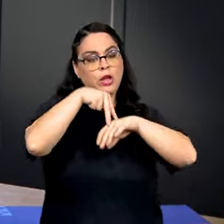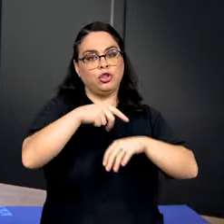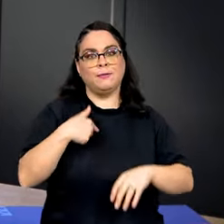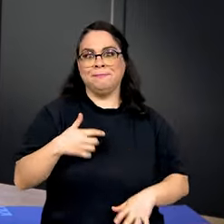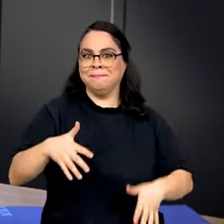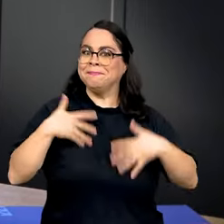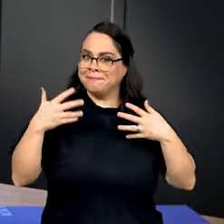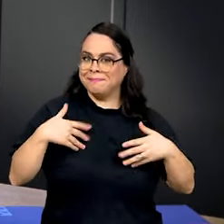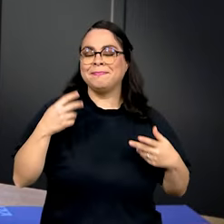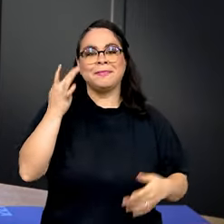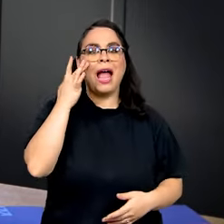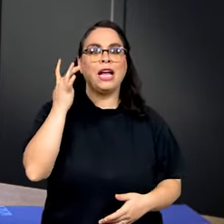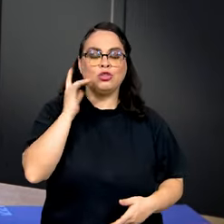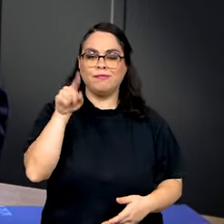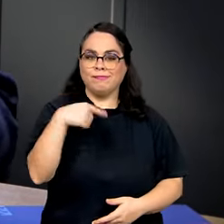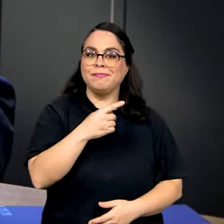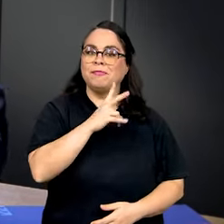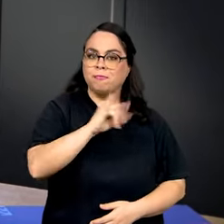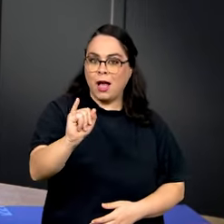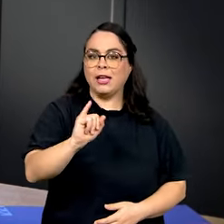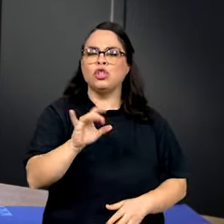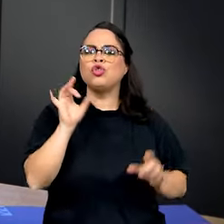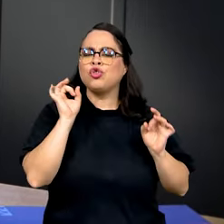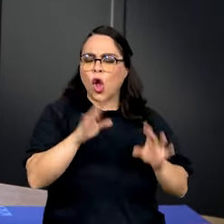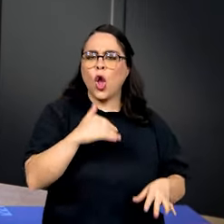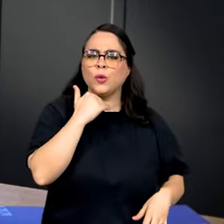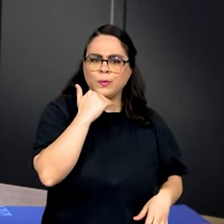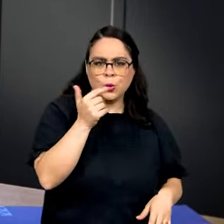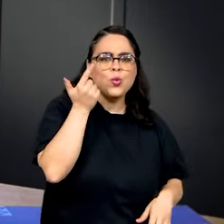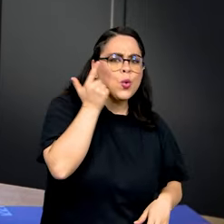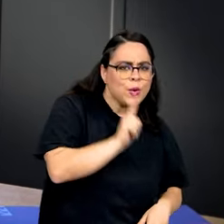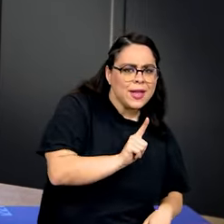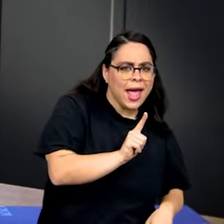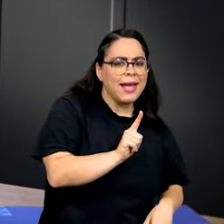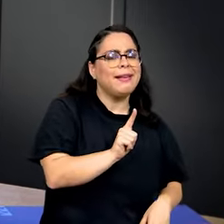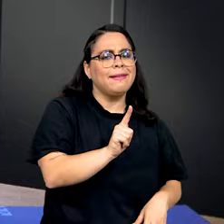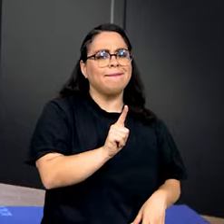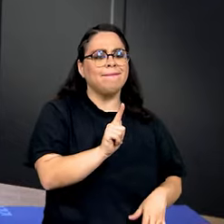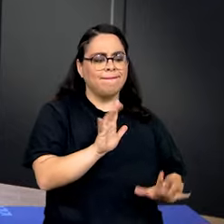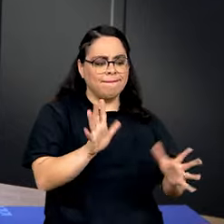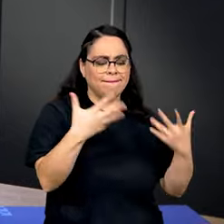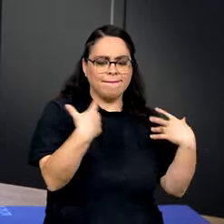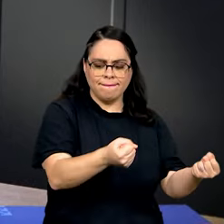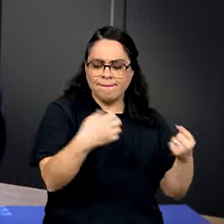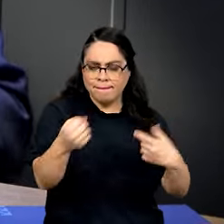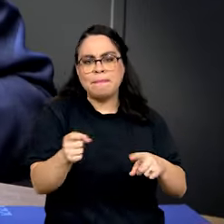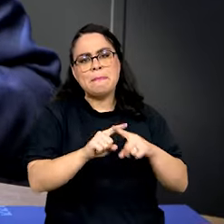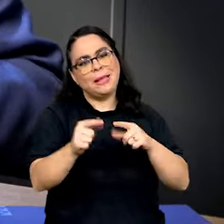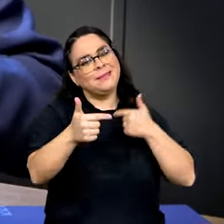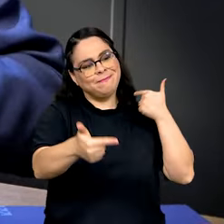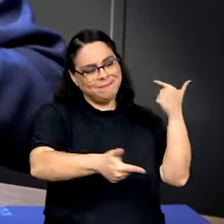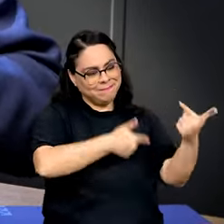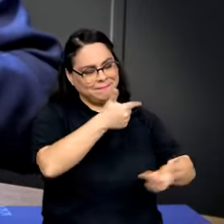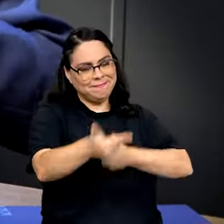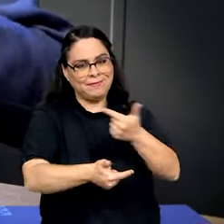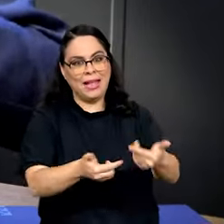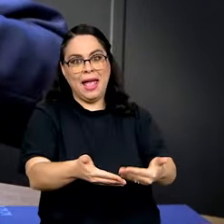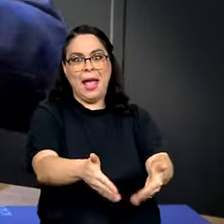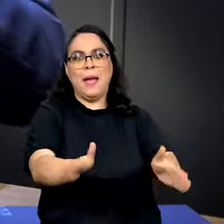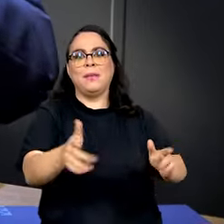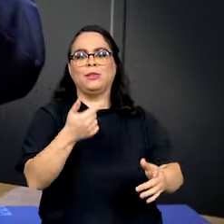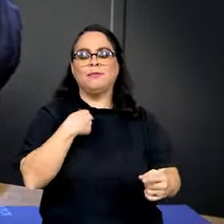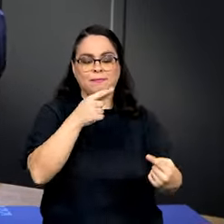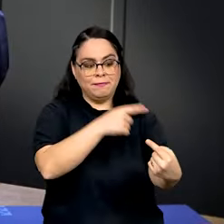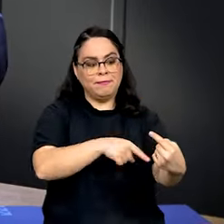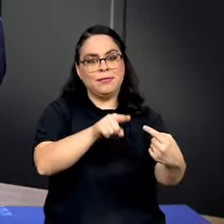tô animado Eu acho que a gente vai não só conseguir ali uma grande adesão Mas também de trabalhar a meta Eu